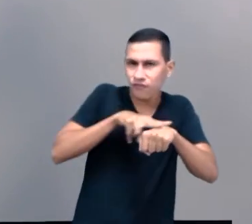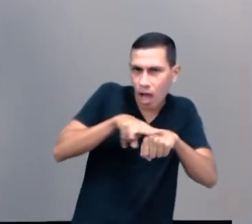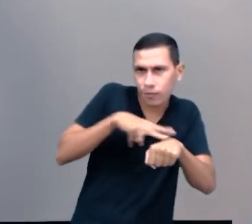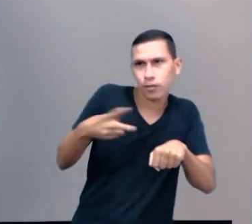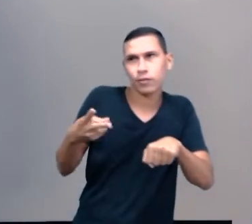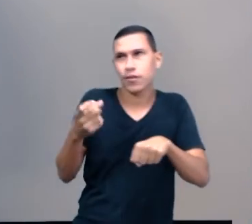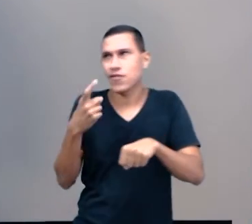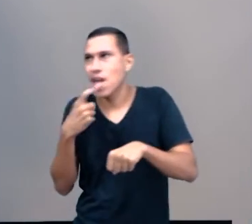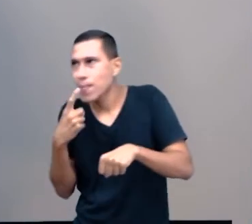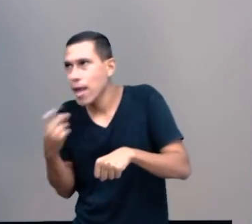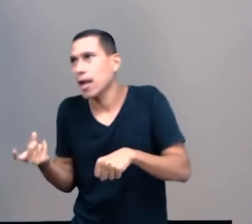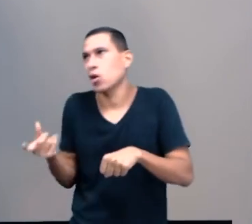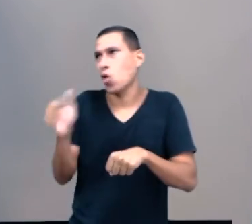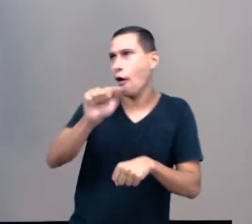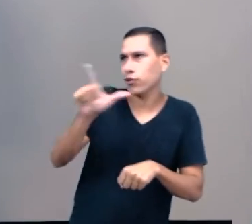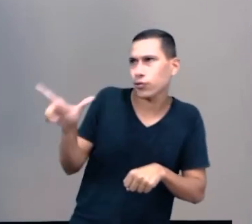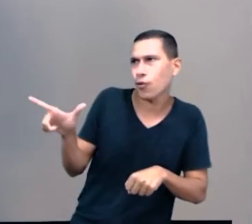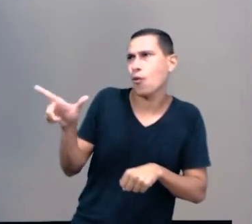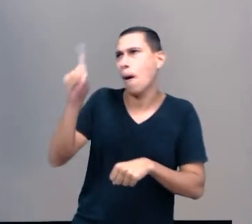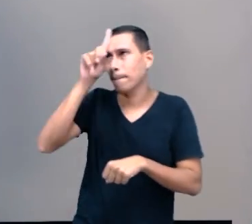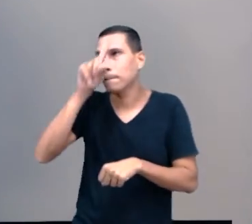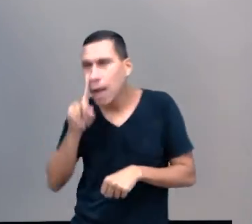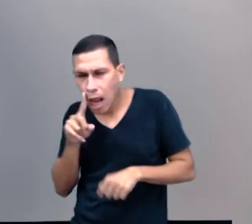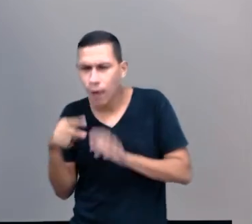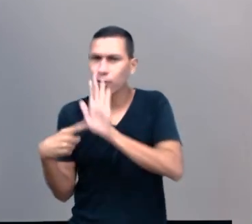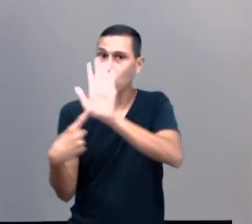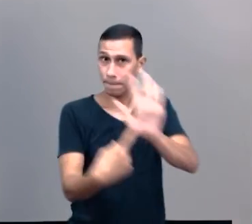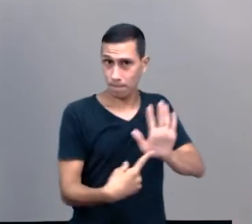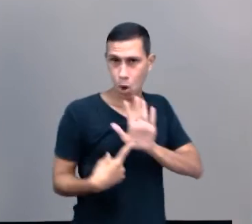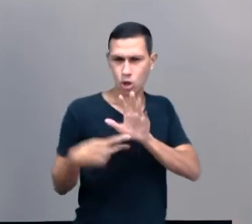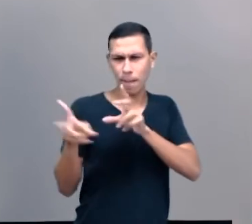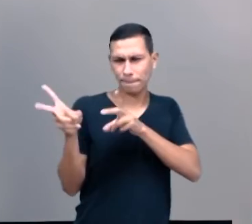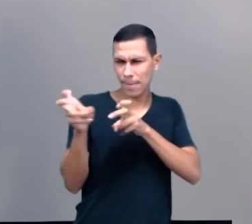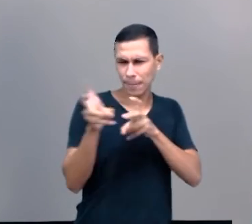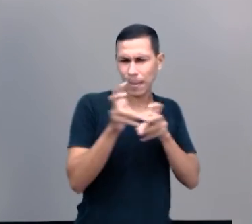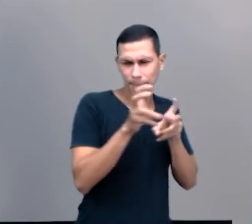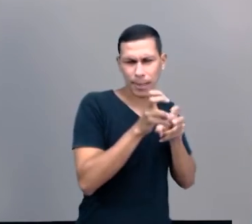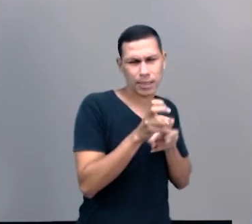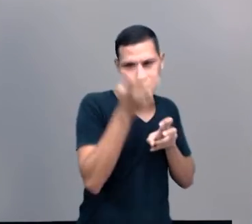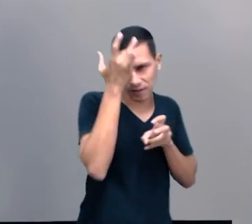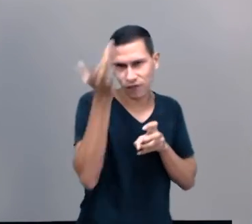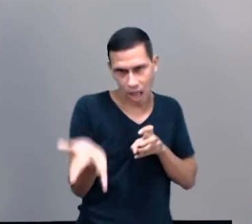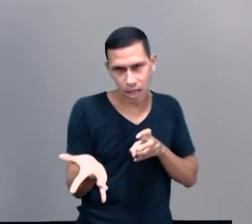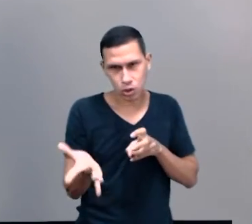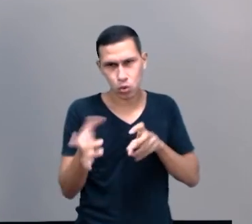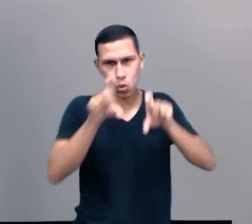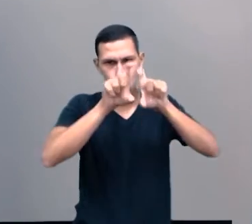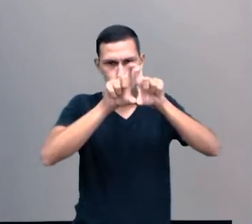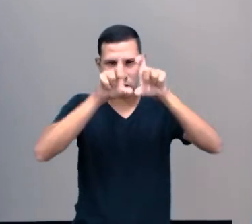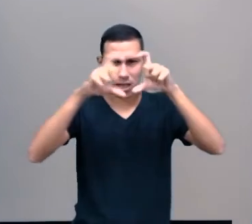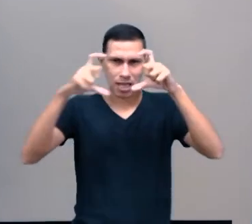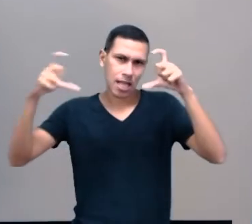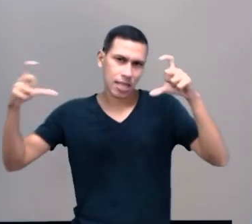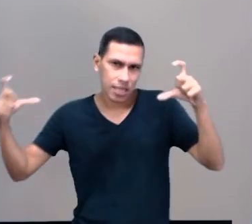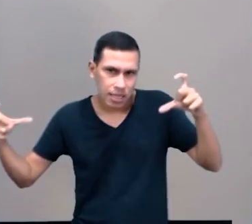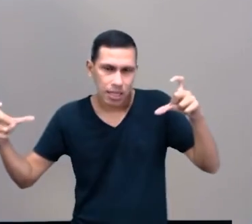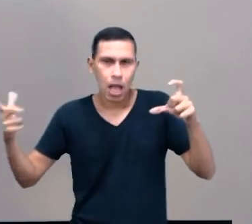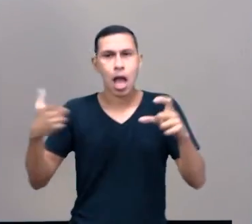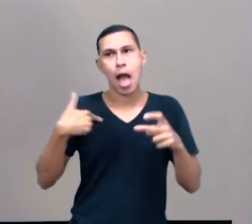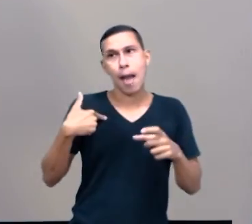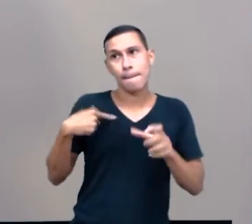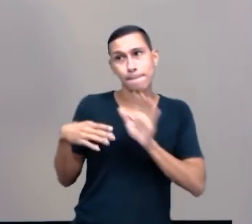vermelho, azul, amarelo, que aparecem muito e são muito evidenciadas nas tirinhas da Turma da Mônica, elas